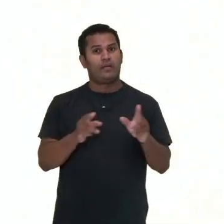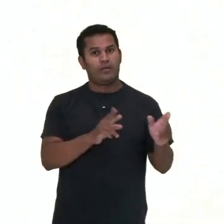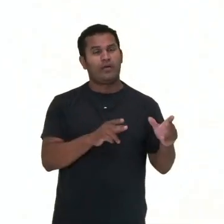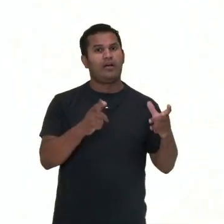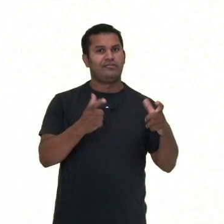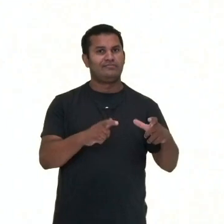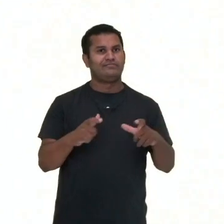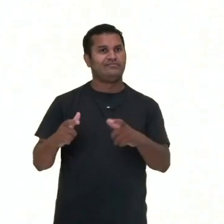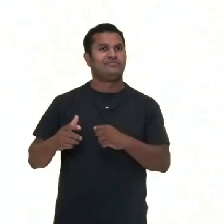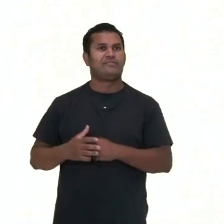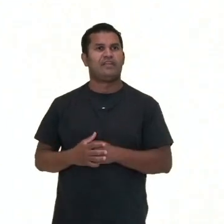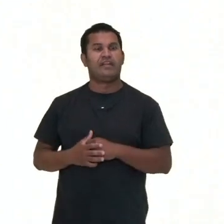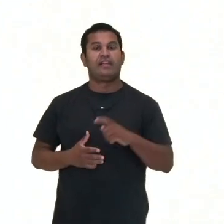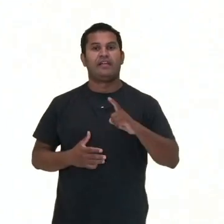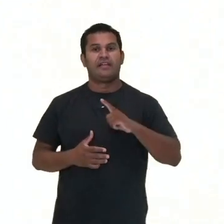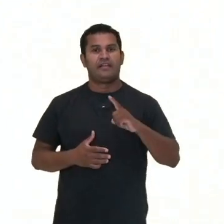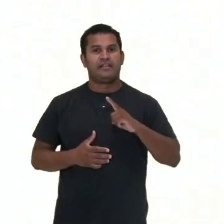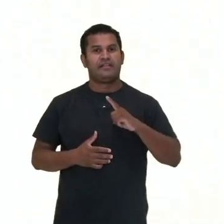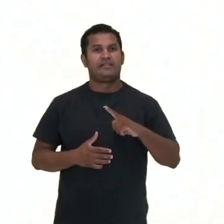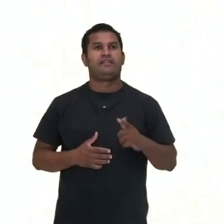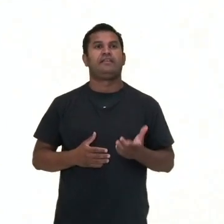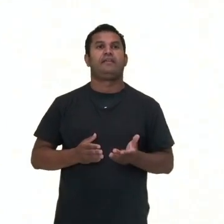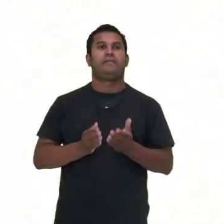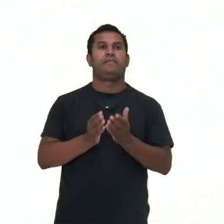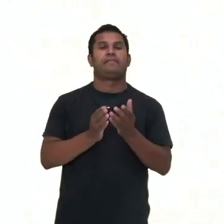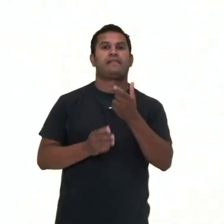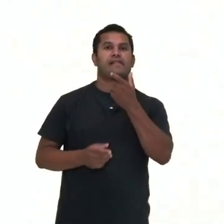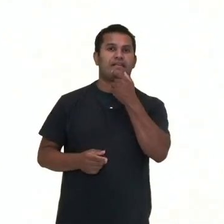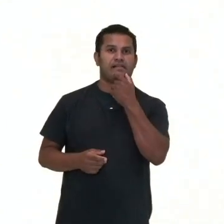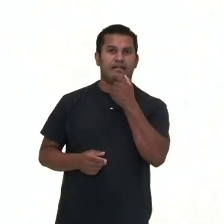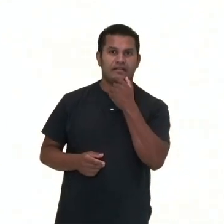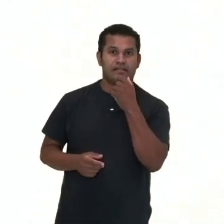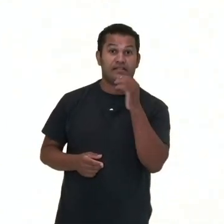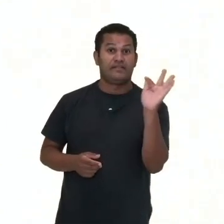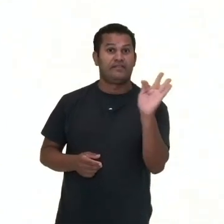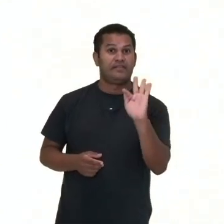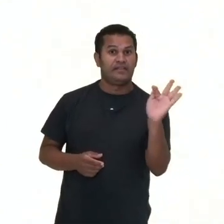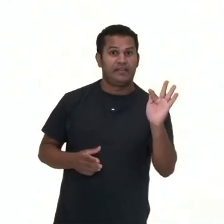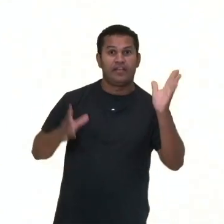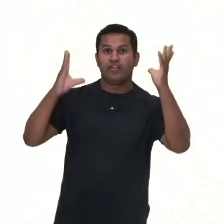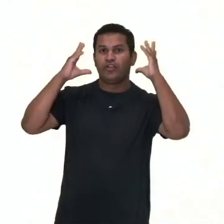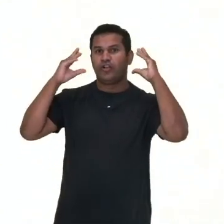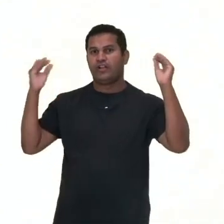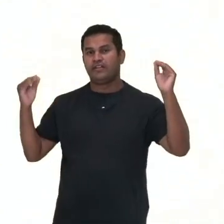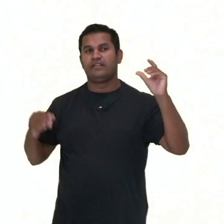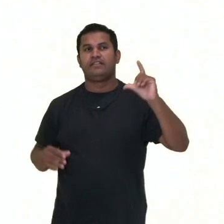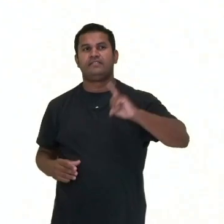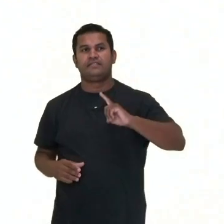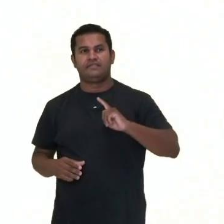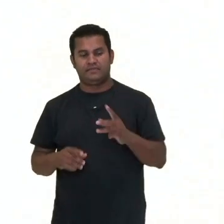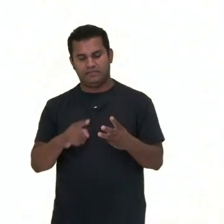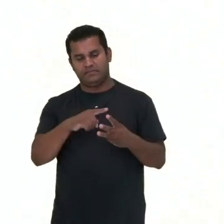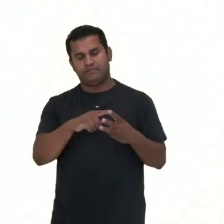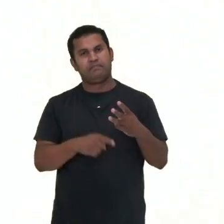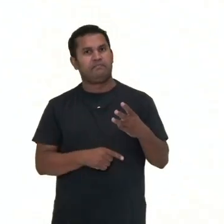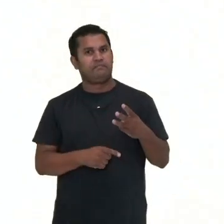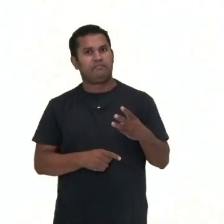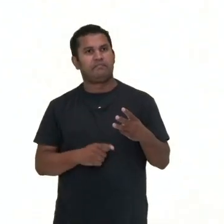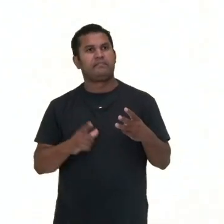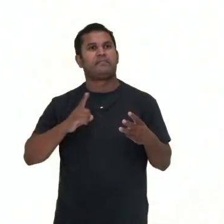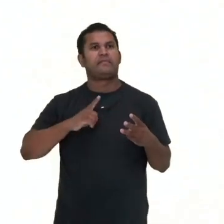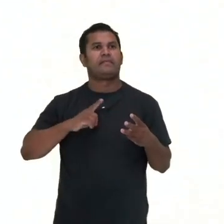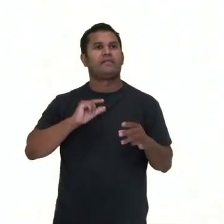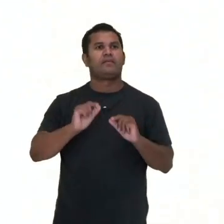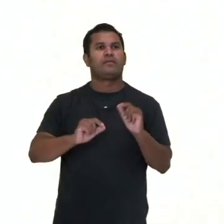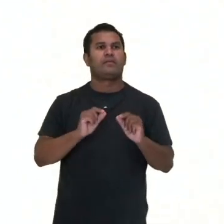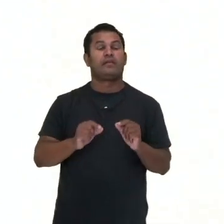navegações inglesas, francesas e holandesas? Os aspectos similares entre a Inglaterra, a França e a